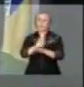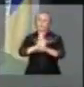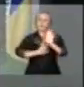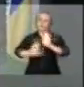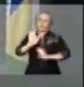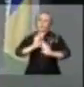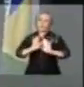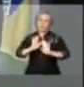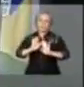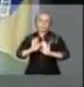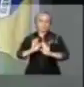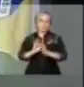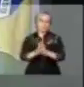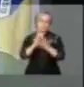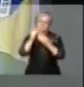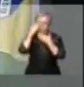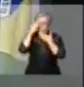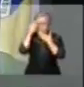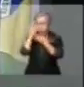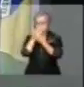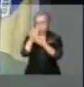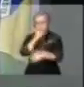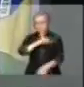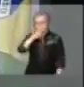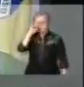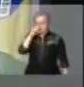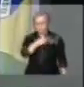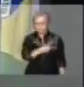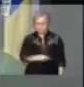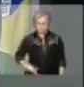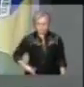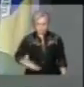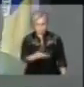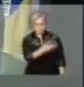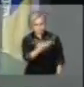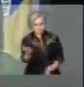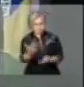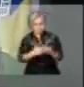maioria dos países do mundo. Muito obrigado, senhor presidente, senhoras e senhores, que tenhamos uma boa audiência.